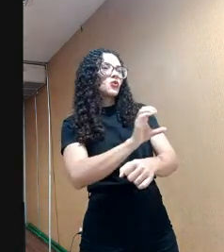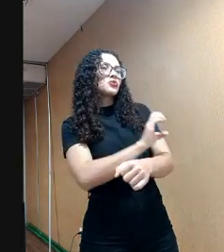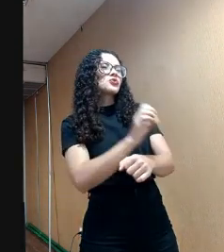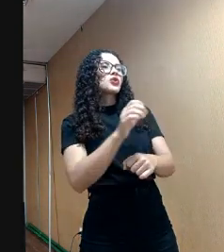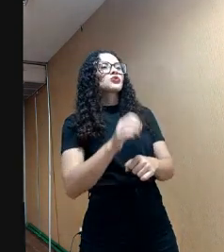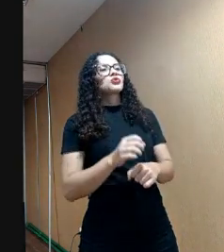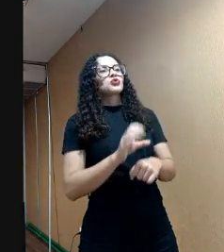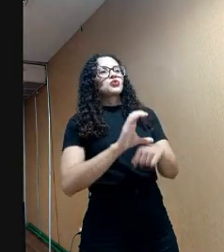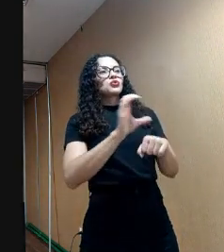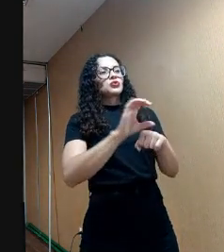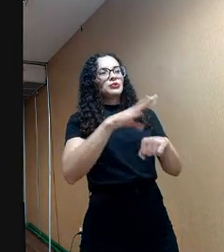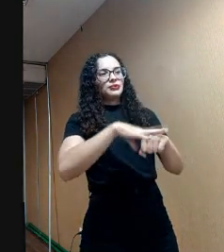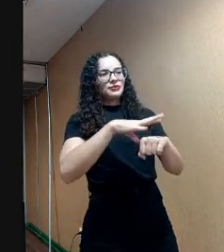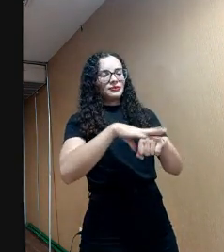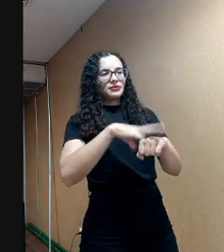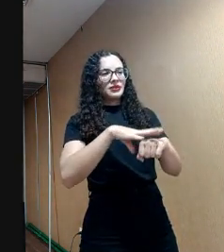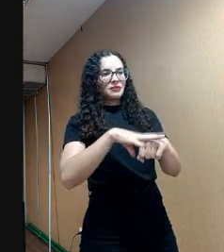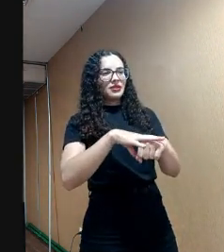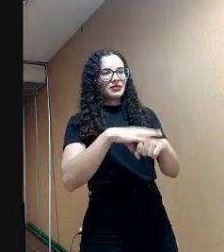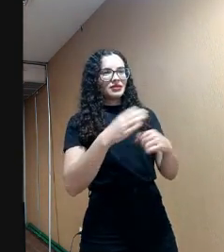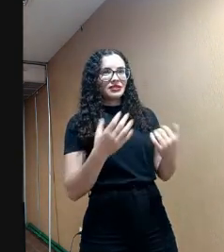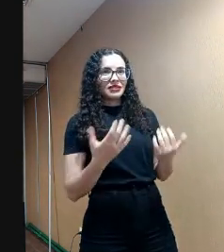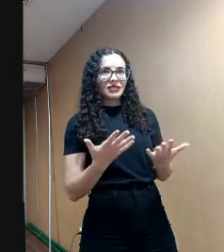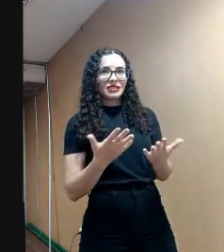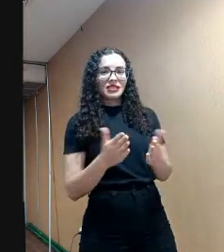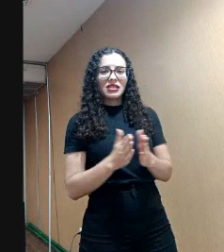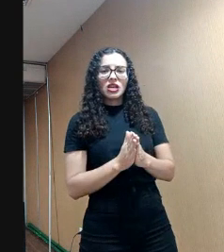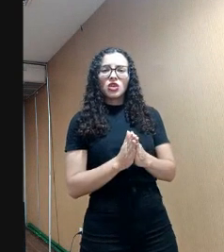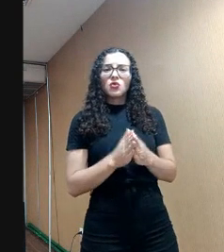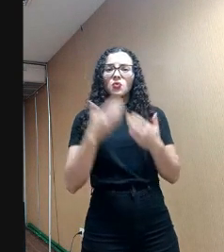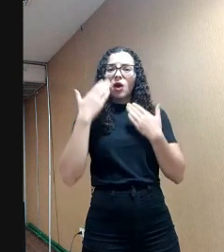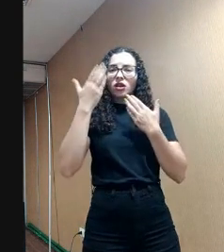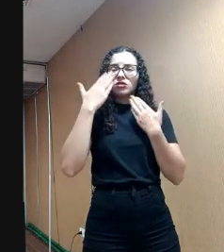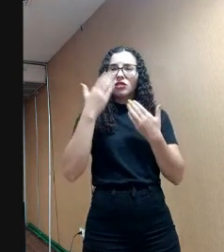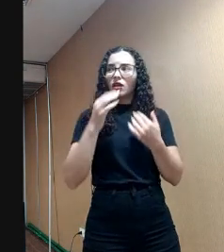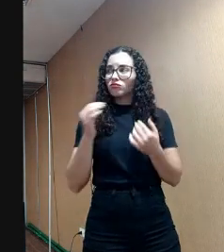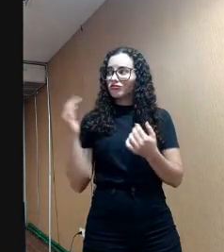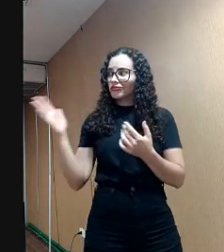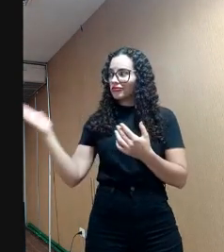e presidente da comissão, professor Bruno Lopes,